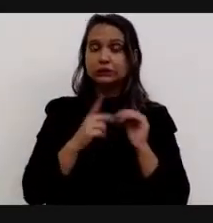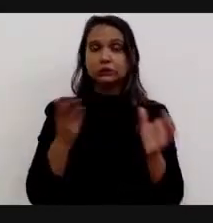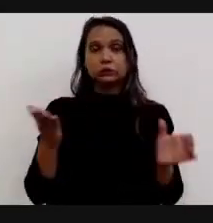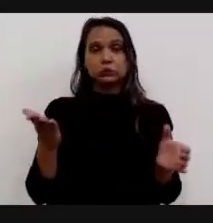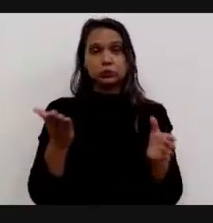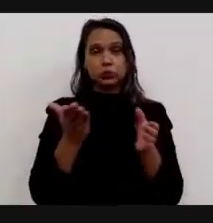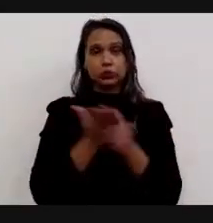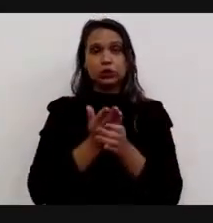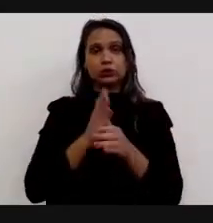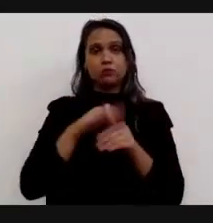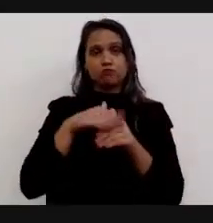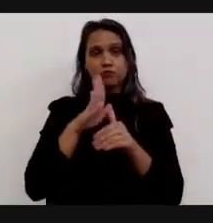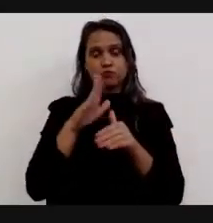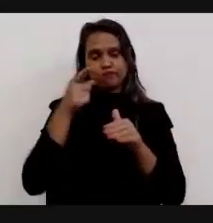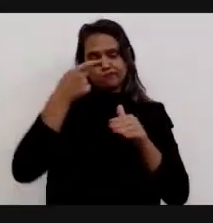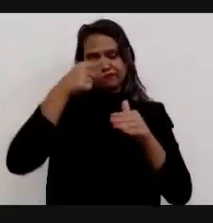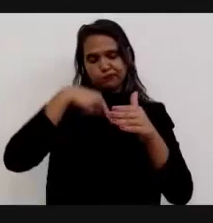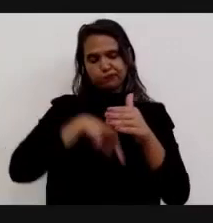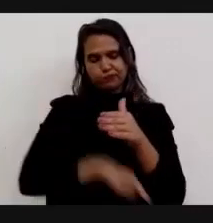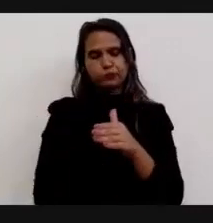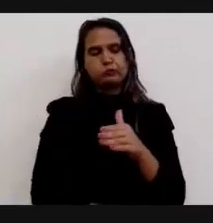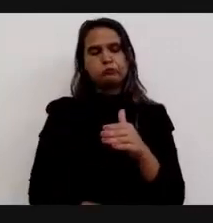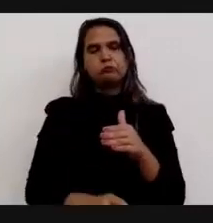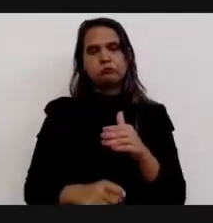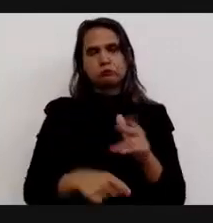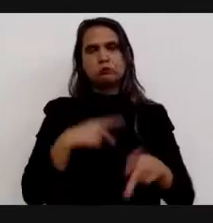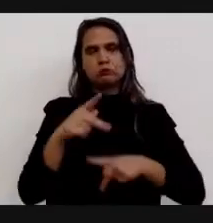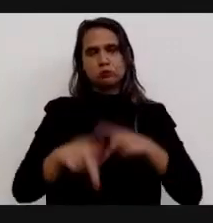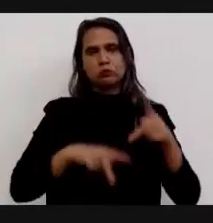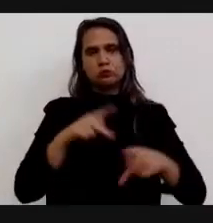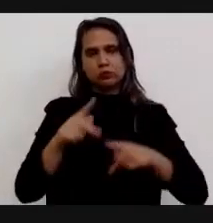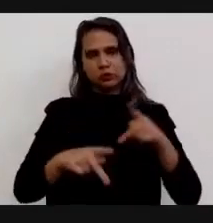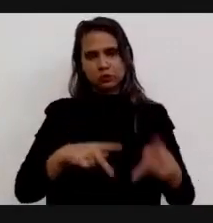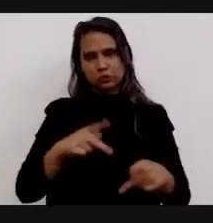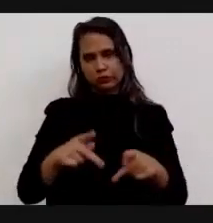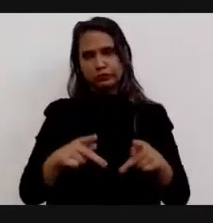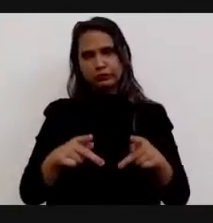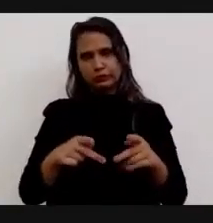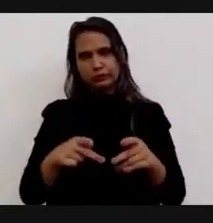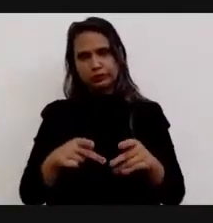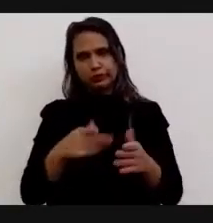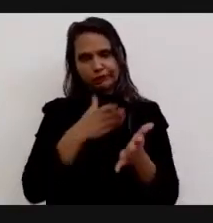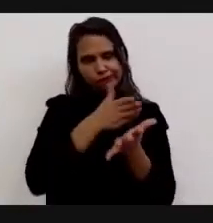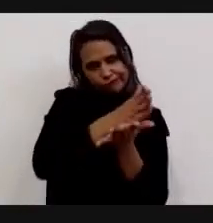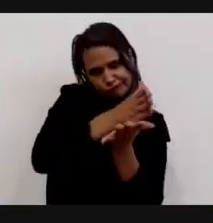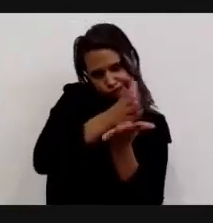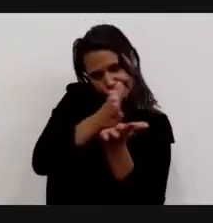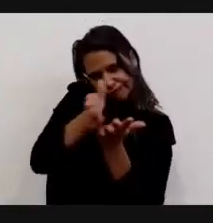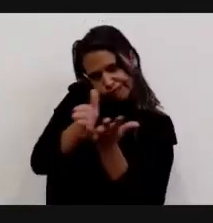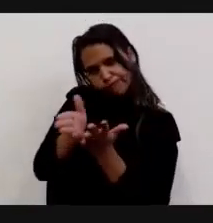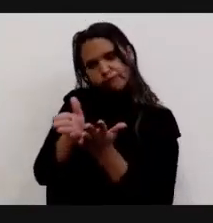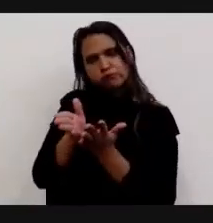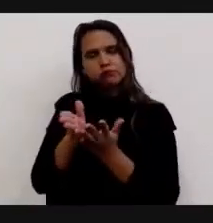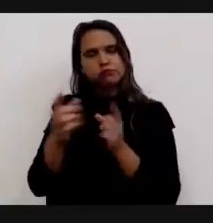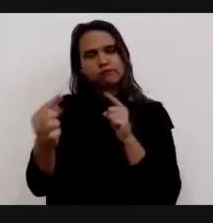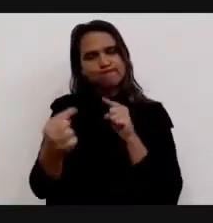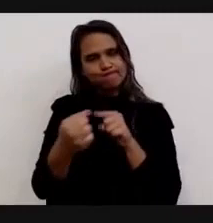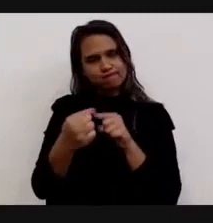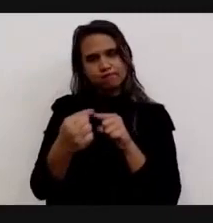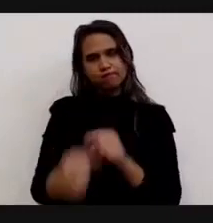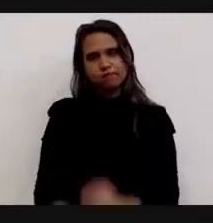mais profundo junto com as populações cujas medidas são direcionadas. Obrigado,